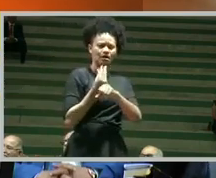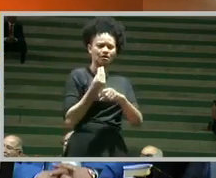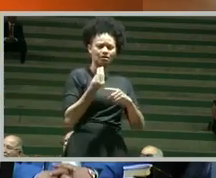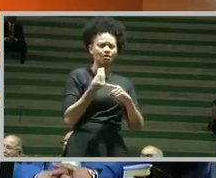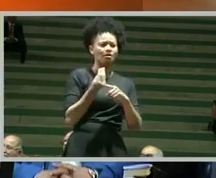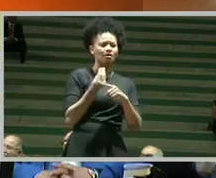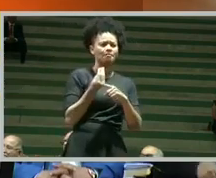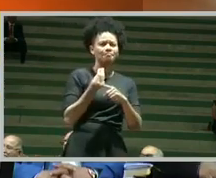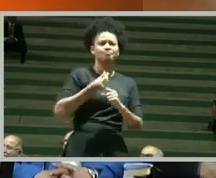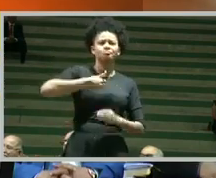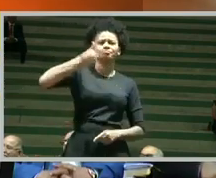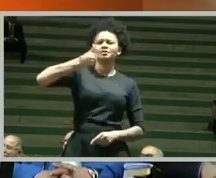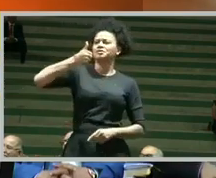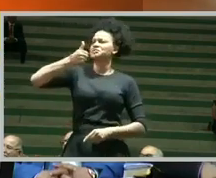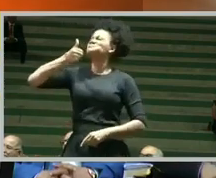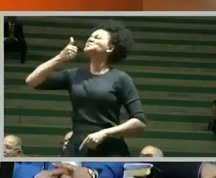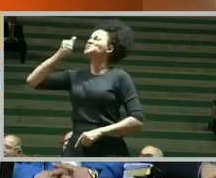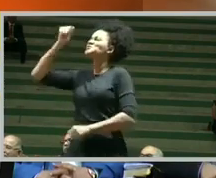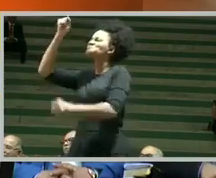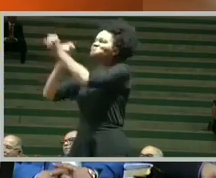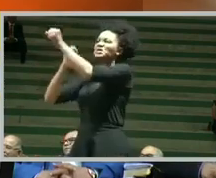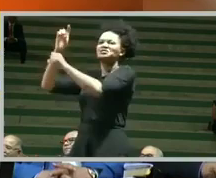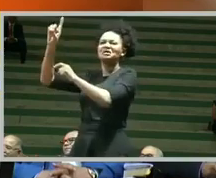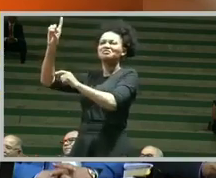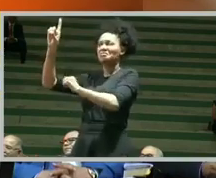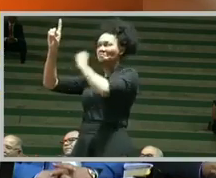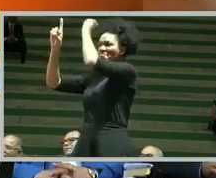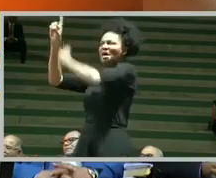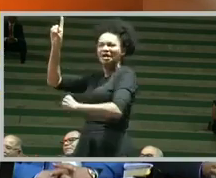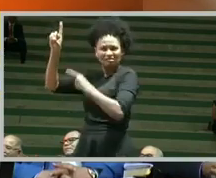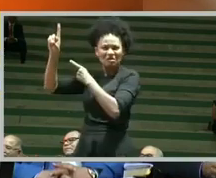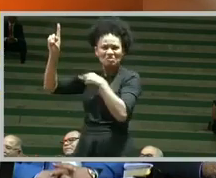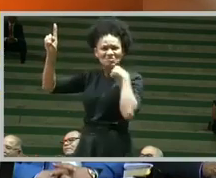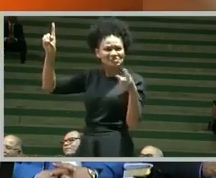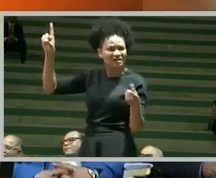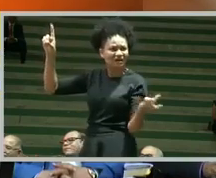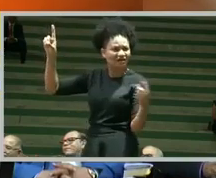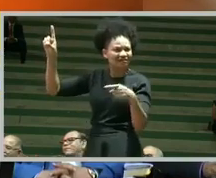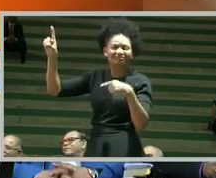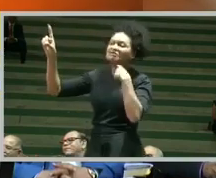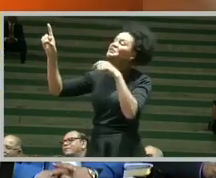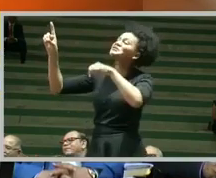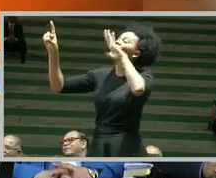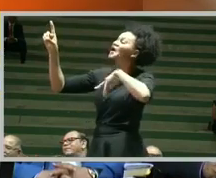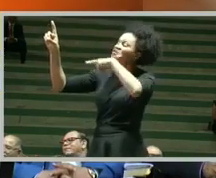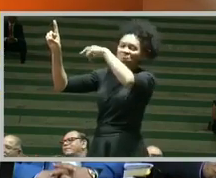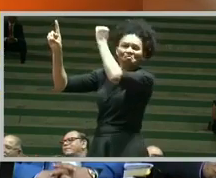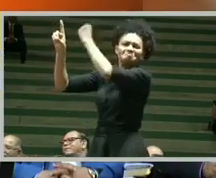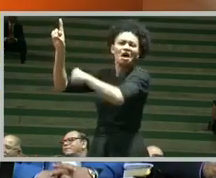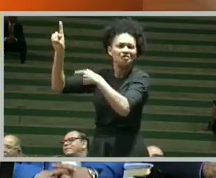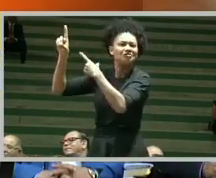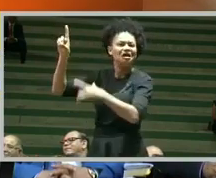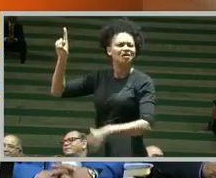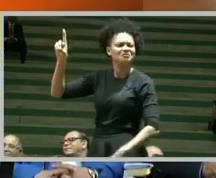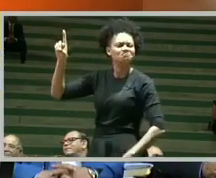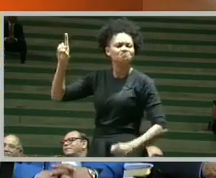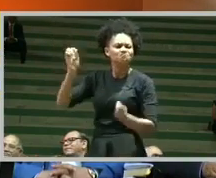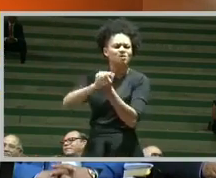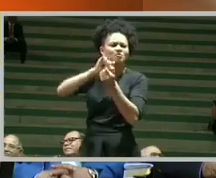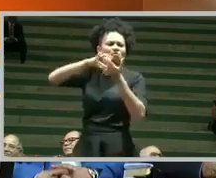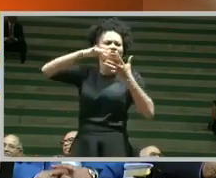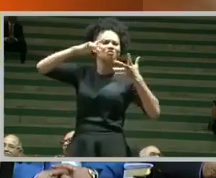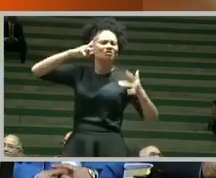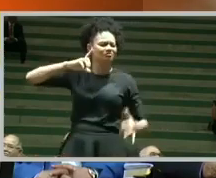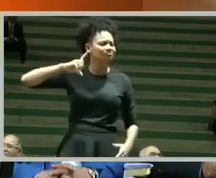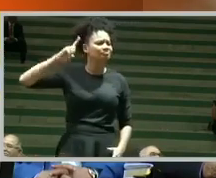Primeiro tem que matar o Deus da igreja. Eu quero ver quem é que o mata. Oh, glória a